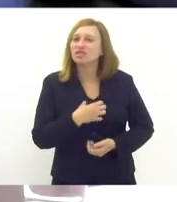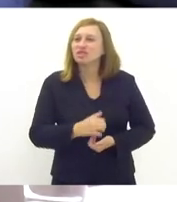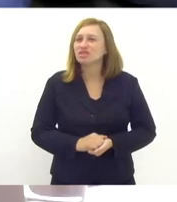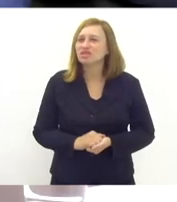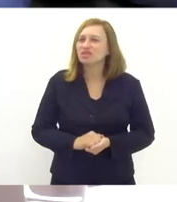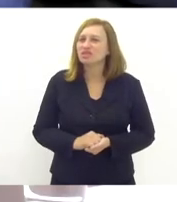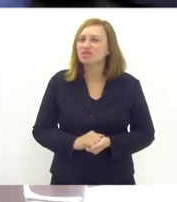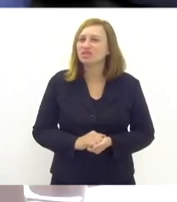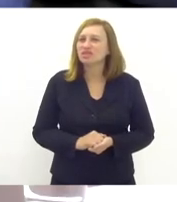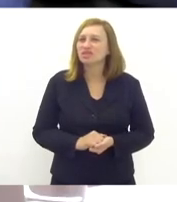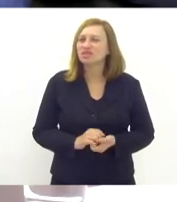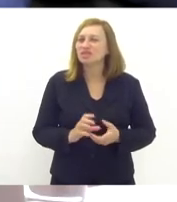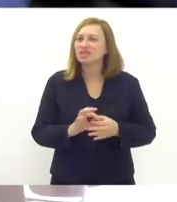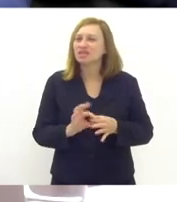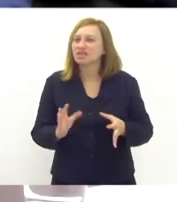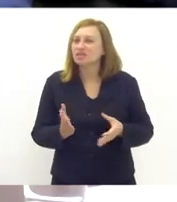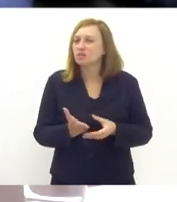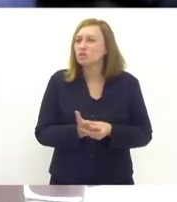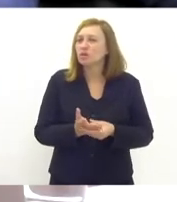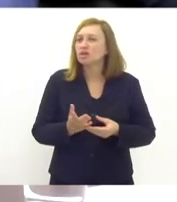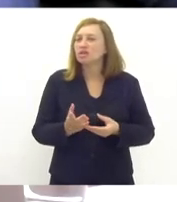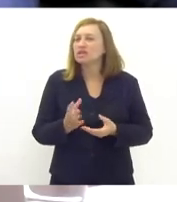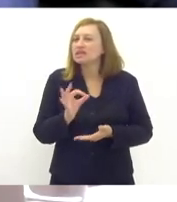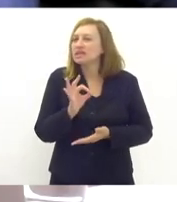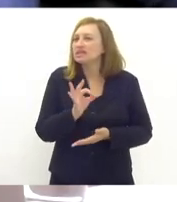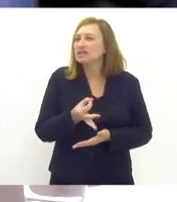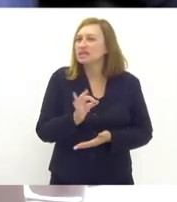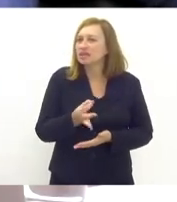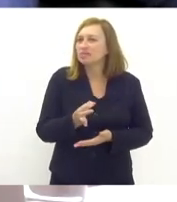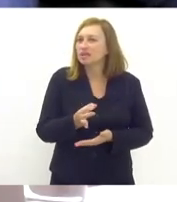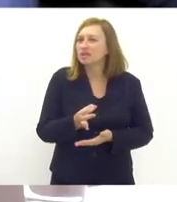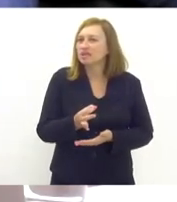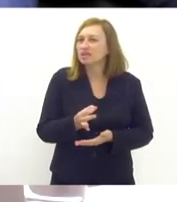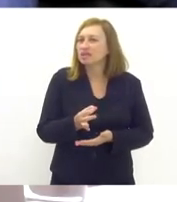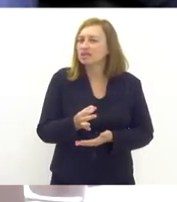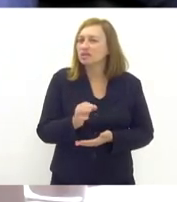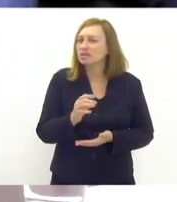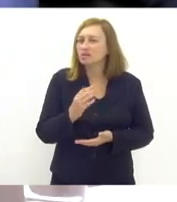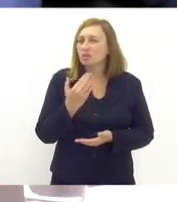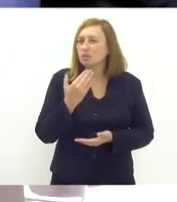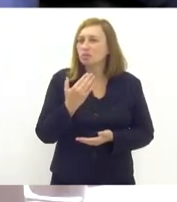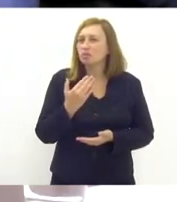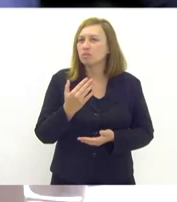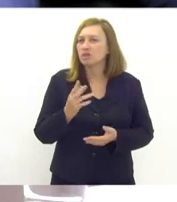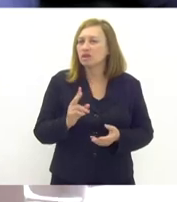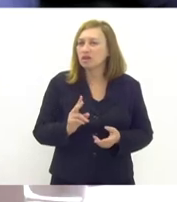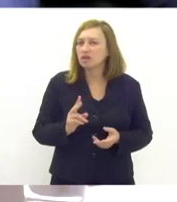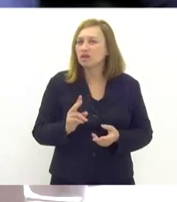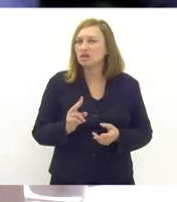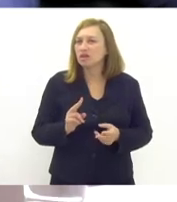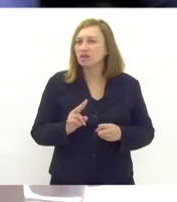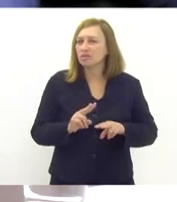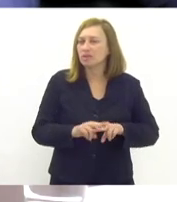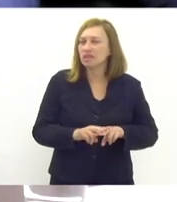abrir mão de indenizações e automaticamente eles não recorreriam mais da decisão e me manteriam